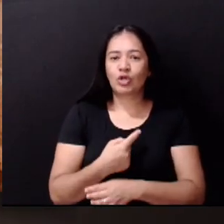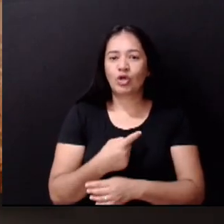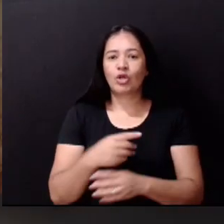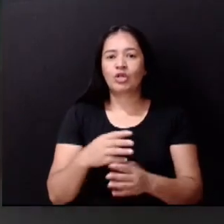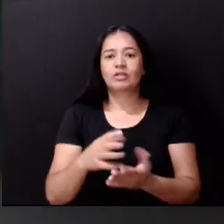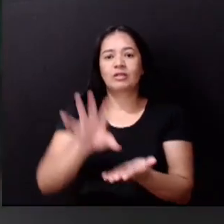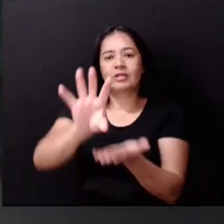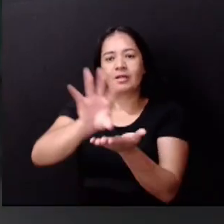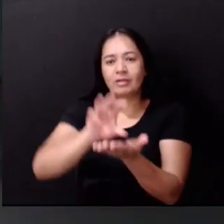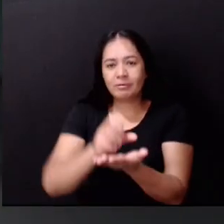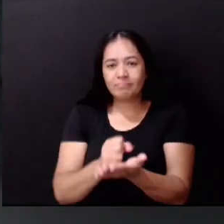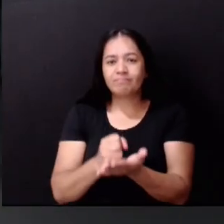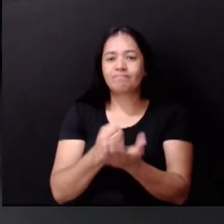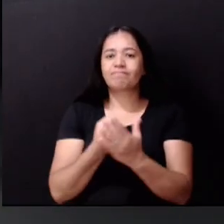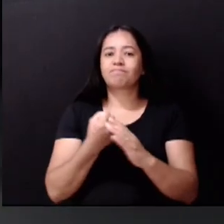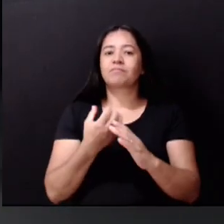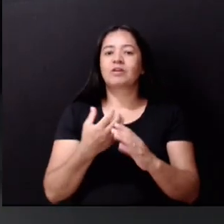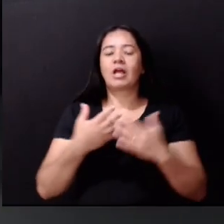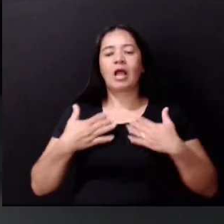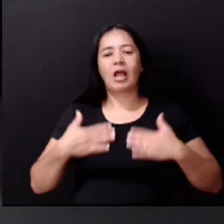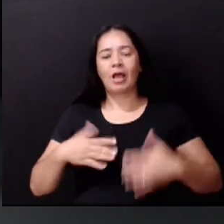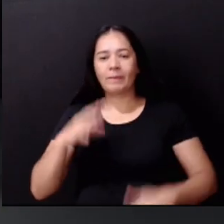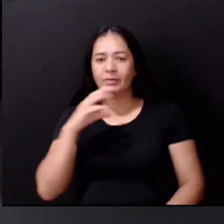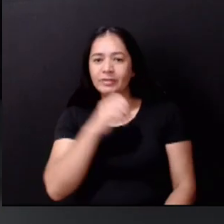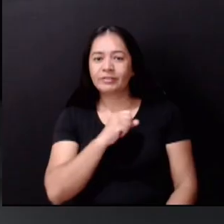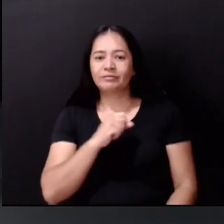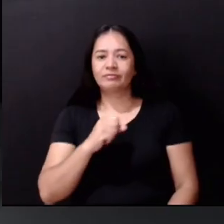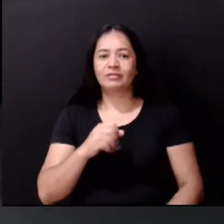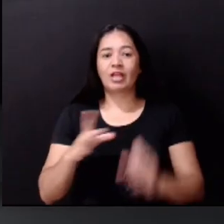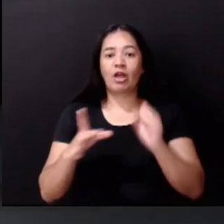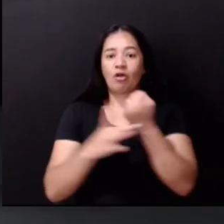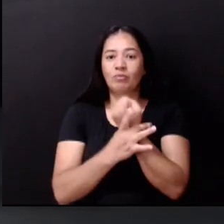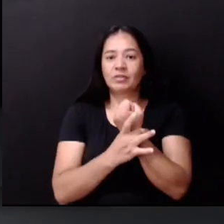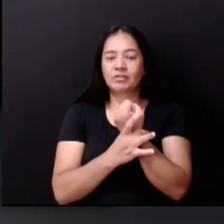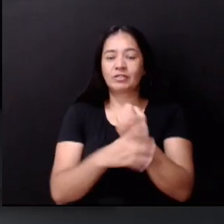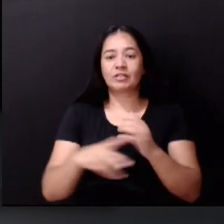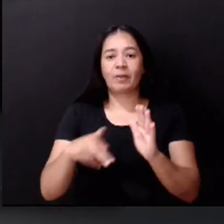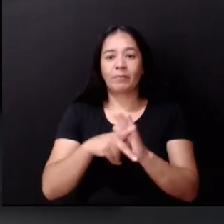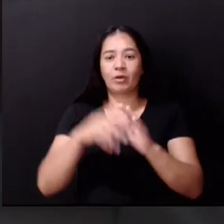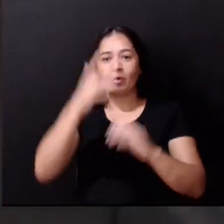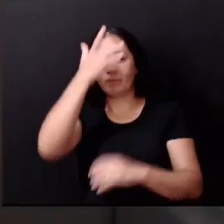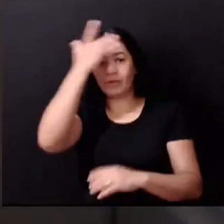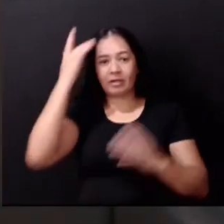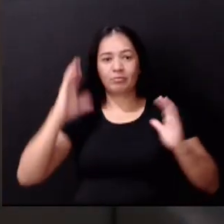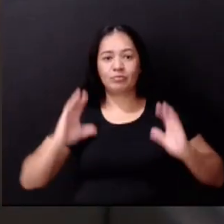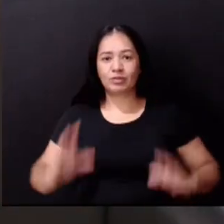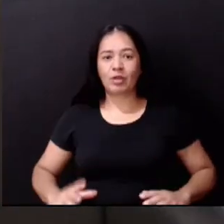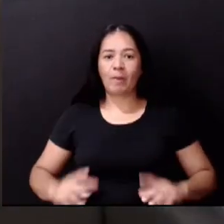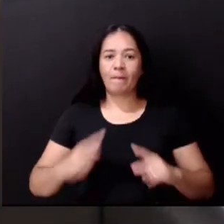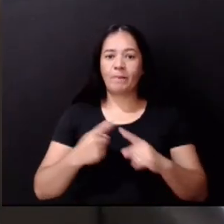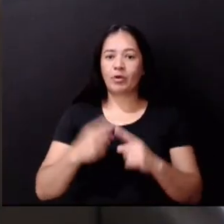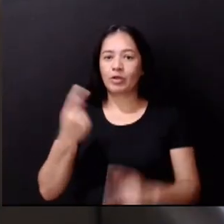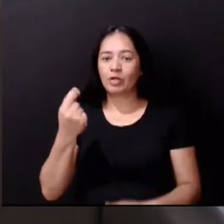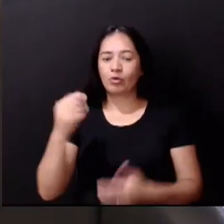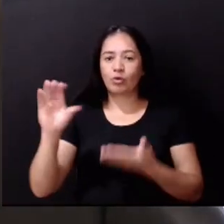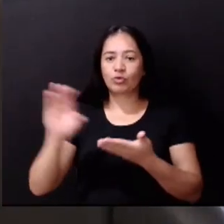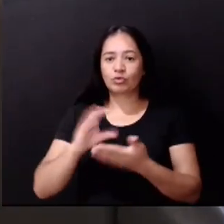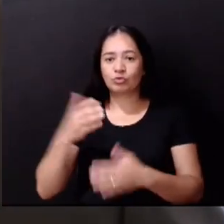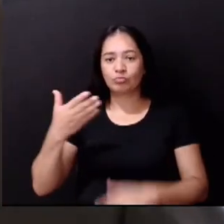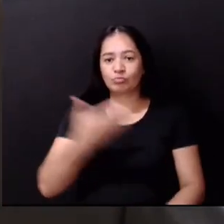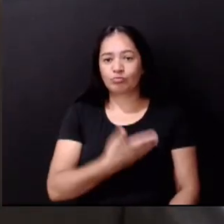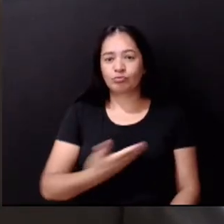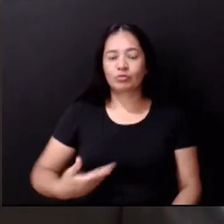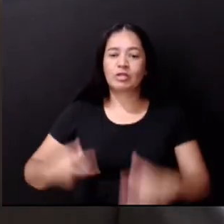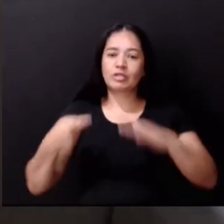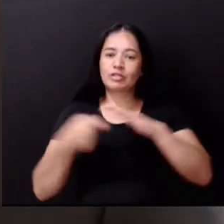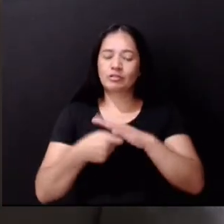forma tranquila. Então isso dá uma segurança para o cidadão, sabendo que o recurso público está sendo bem investido e que a Câmara Municipal tem uma cautela muito